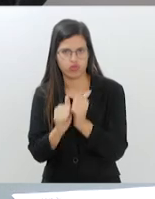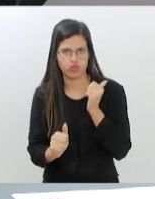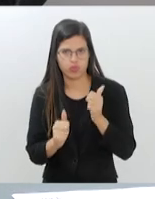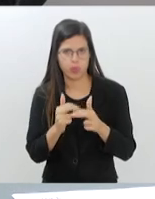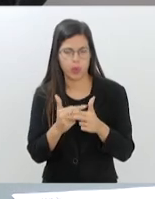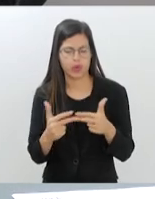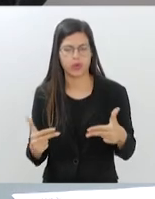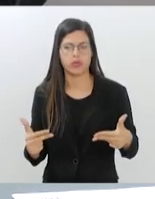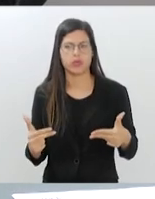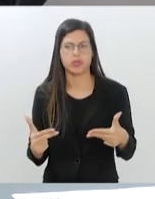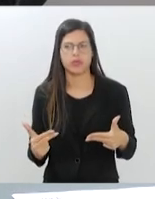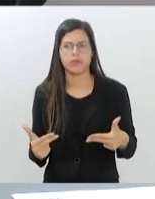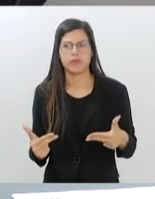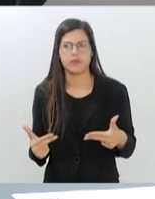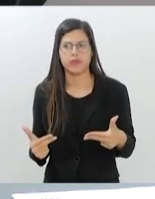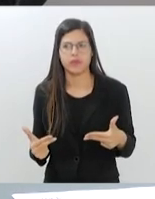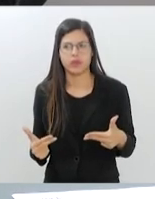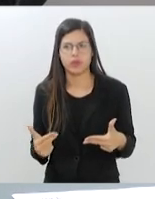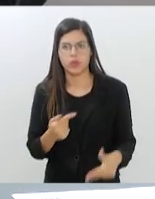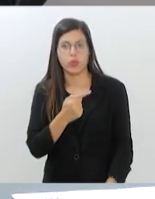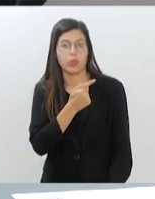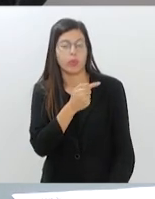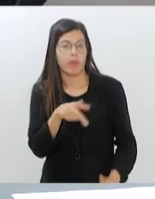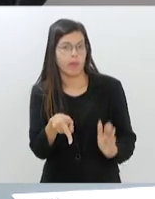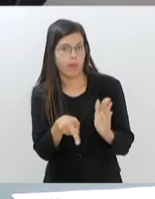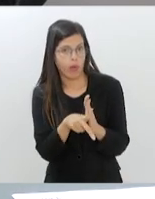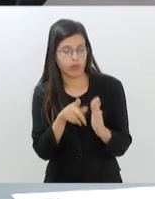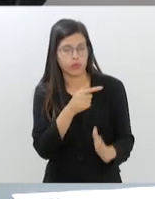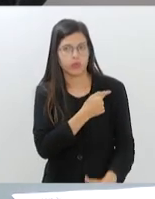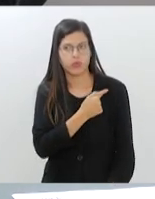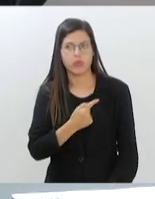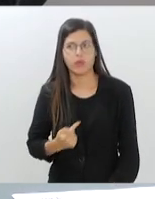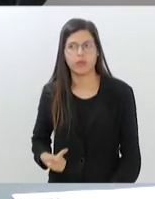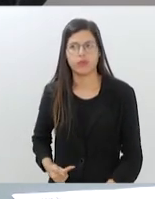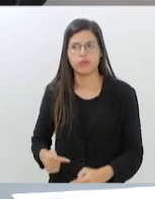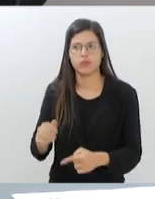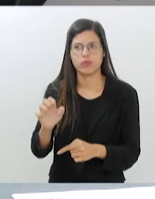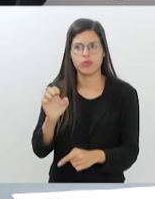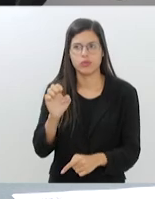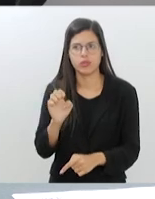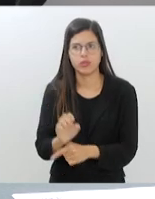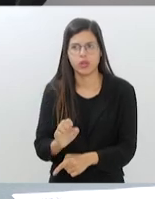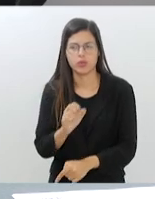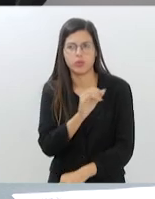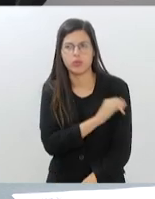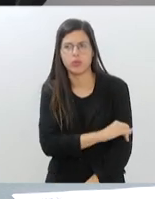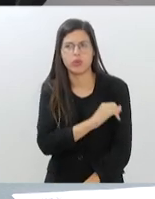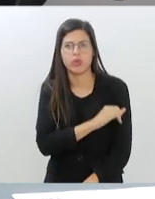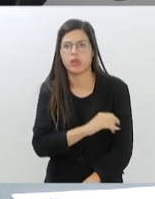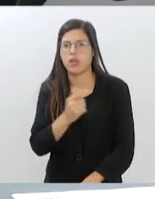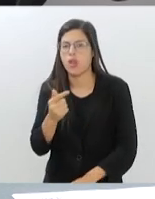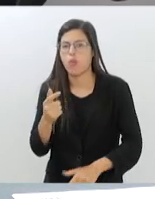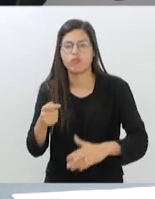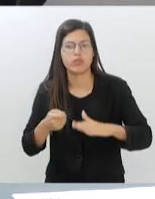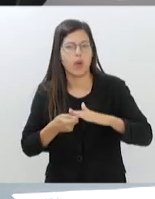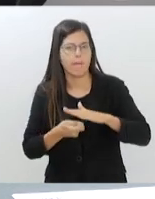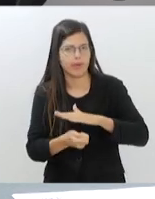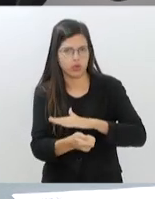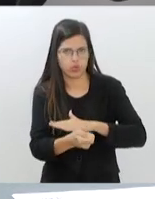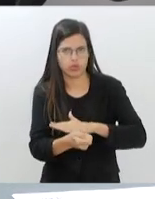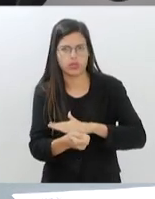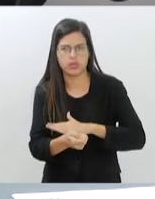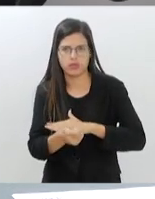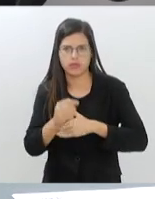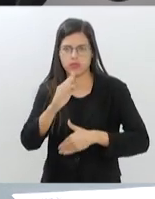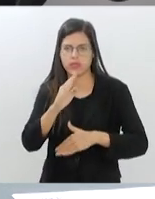esportivos do Governo do Estado do Rio de Janeiro não possa ter Patrocínio das bets nesse